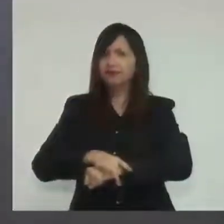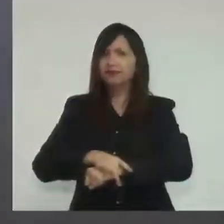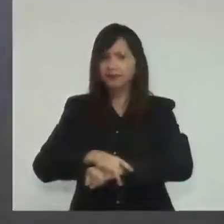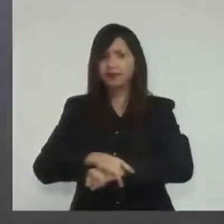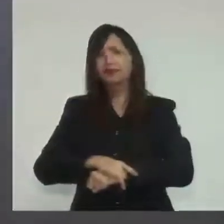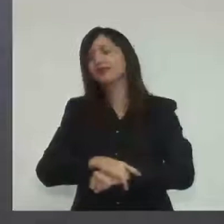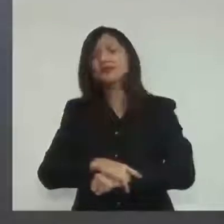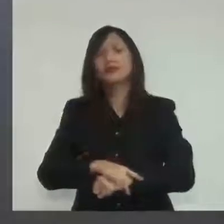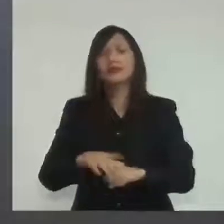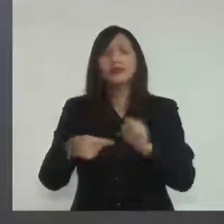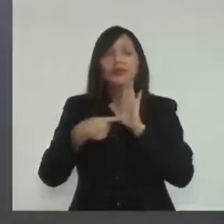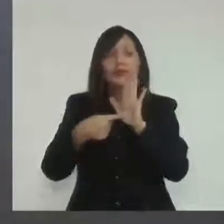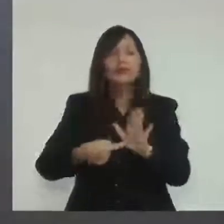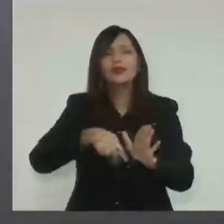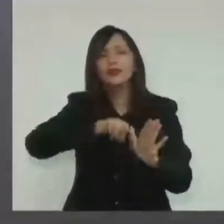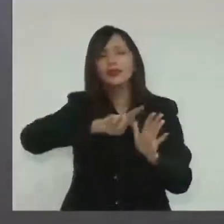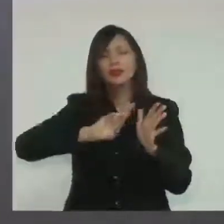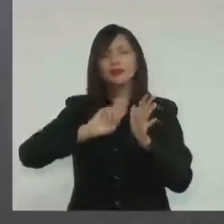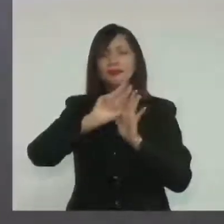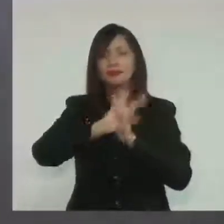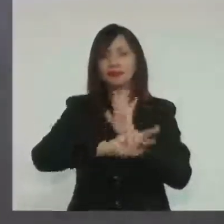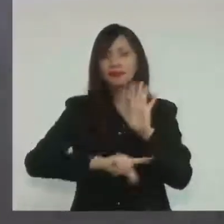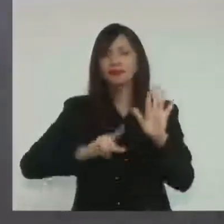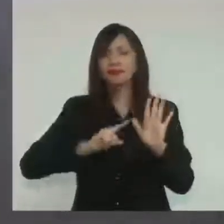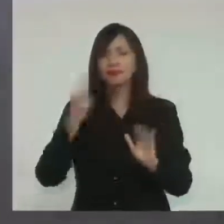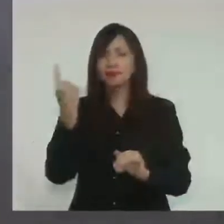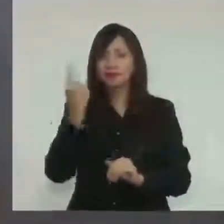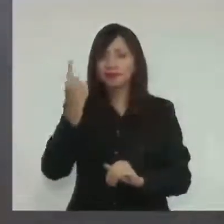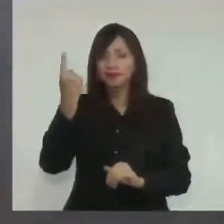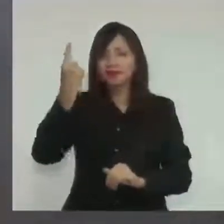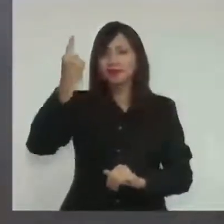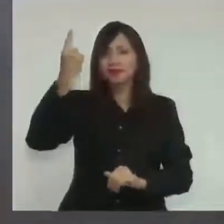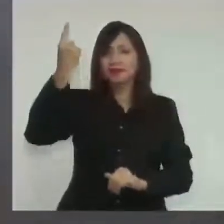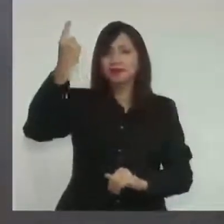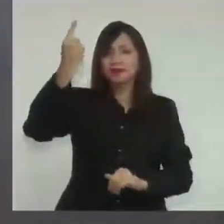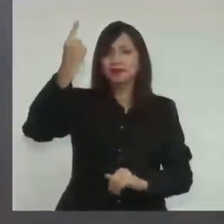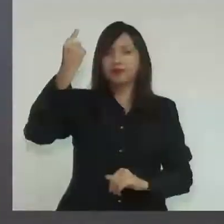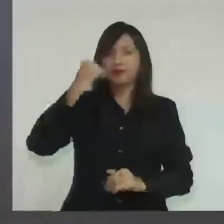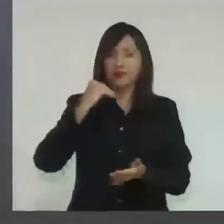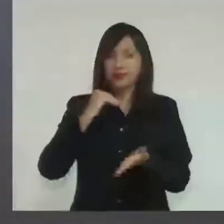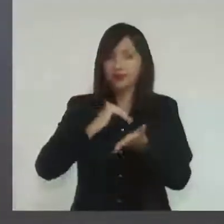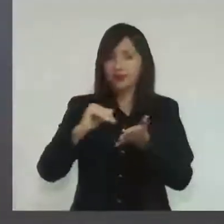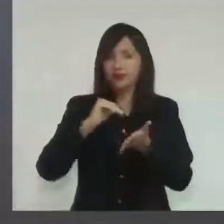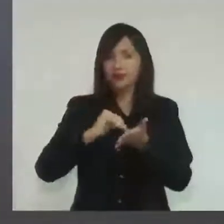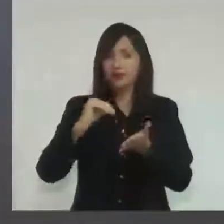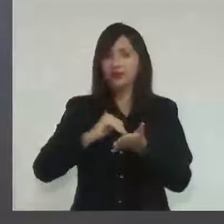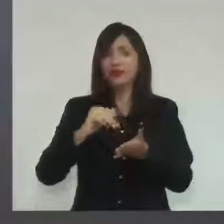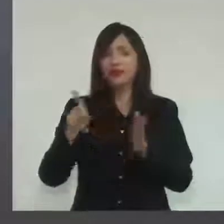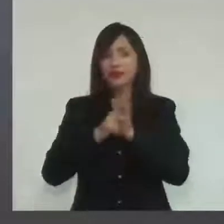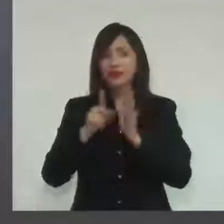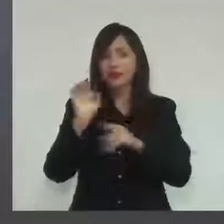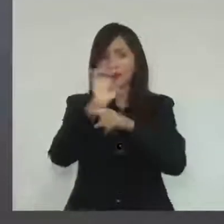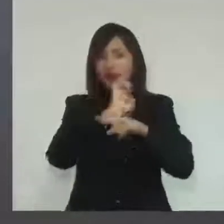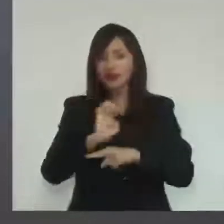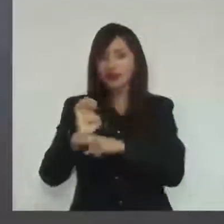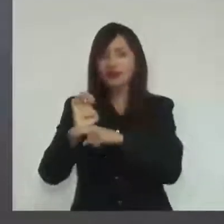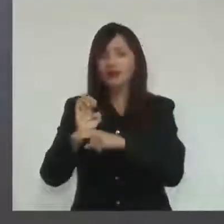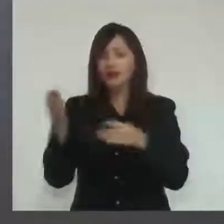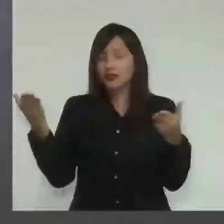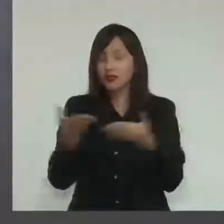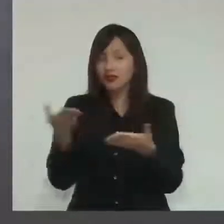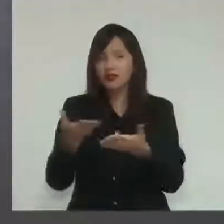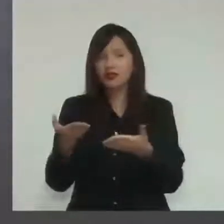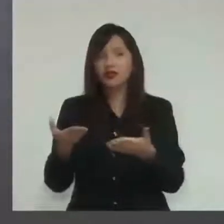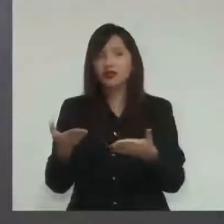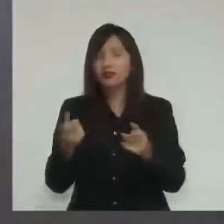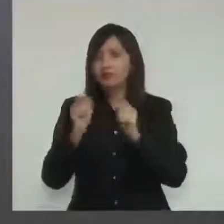Foi apresentado aí diversas vezes, como o primeiro do Estado de São Paulo, não sei o quê, e a gente viu que esses números eram fantasiosos. Então a gente tem que encarar a nossa